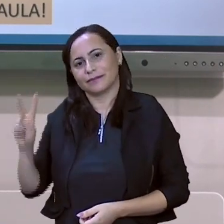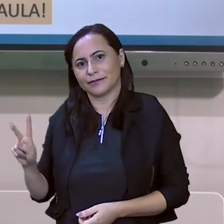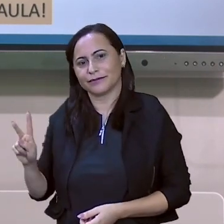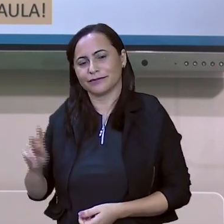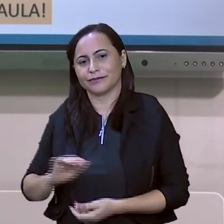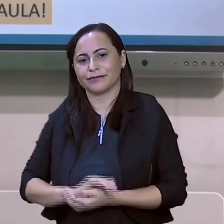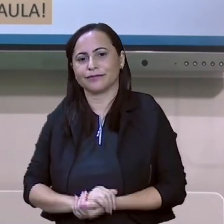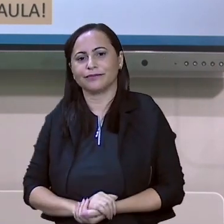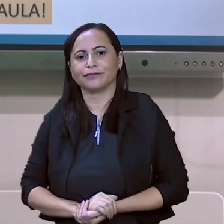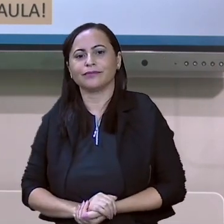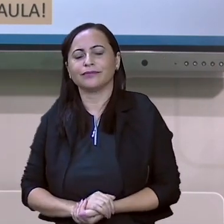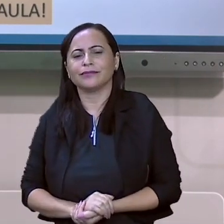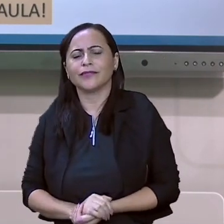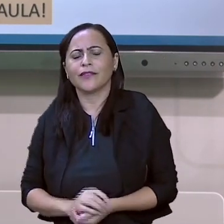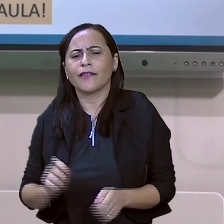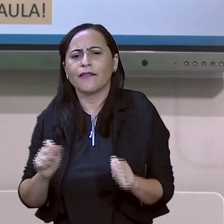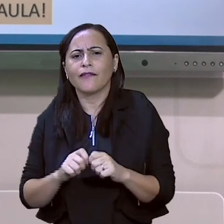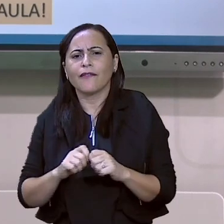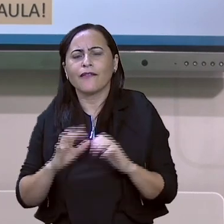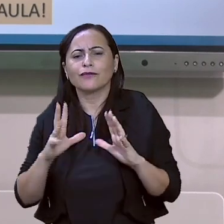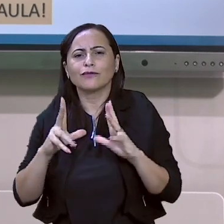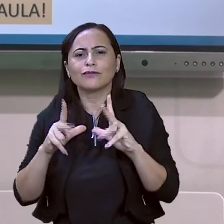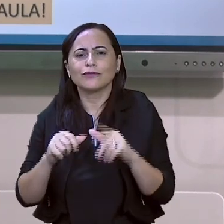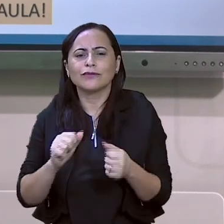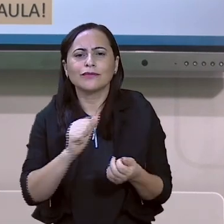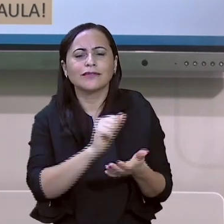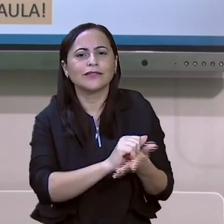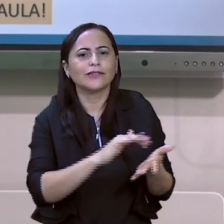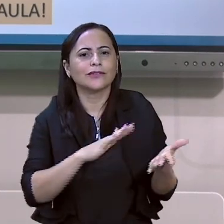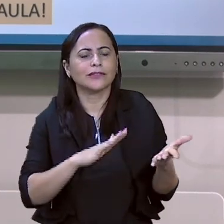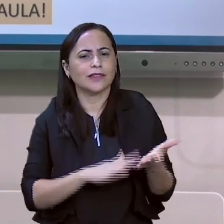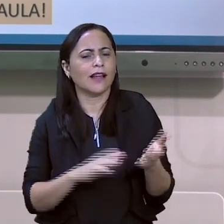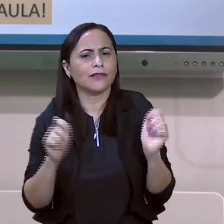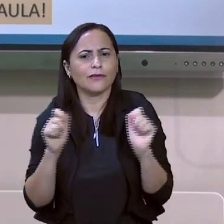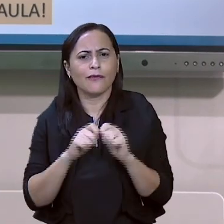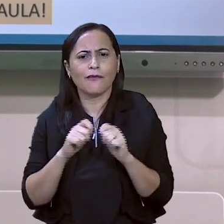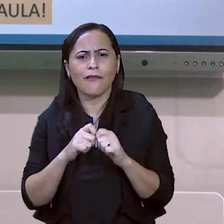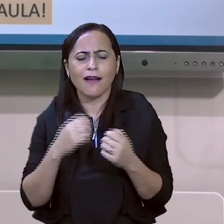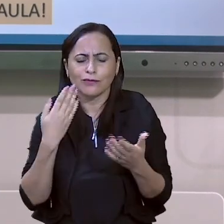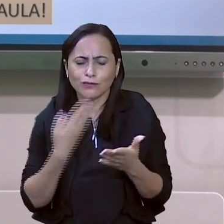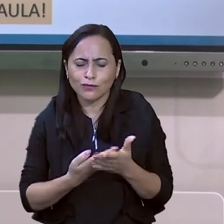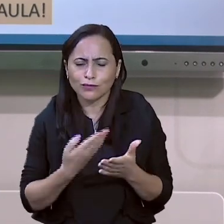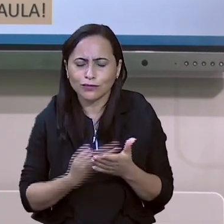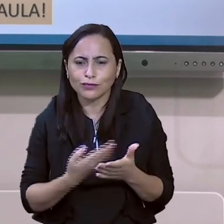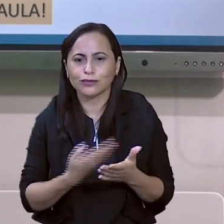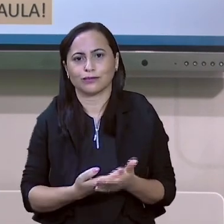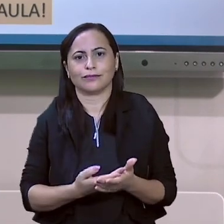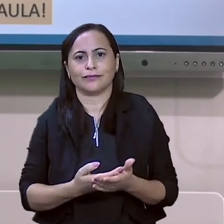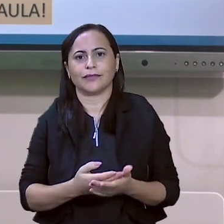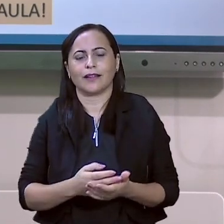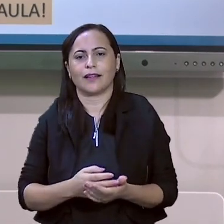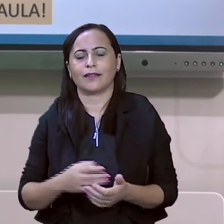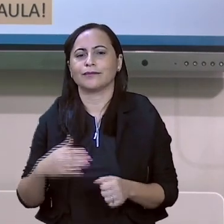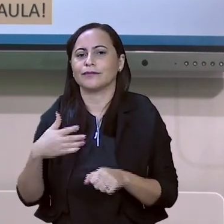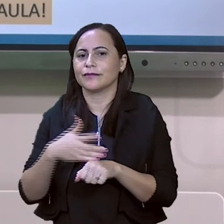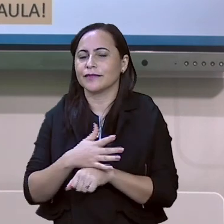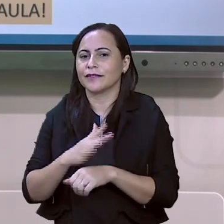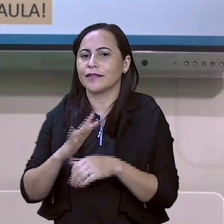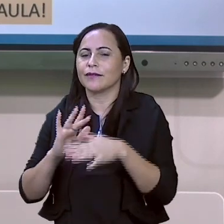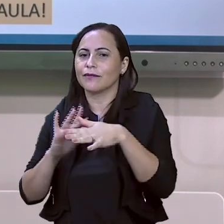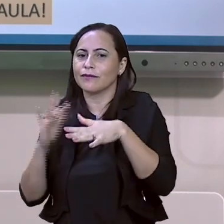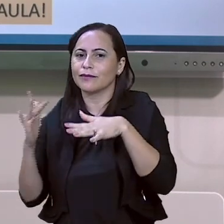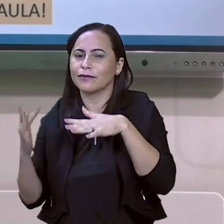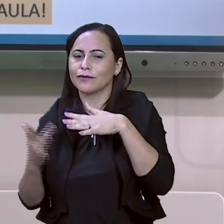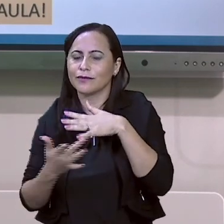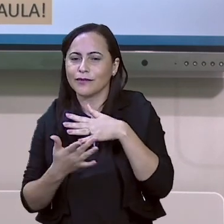plataforma SmartGV. Realize todas as atividades, façam seus estudos, fiquem por dentro de tudo. Se inscrevam no canal do